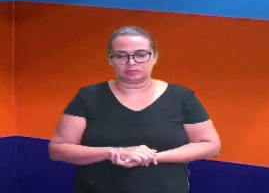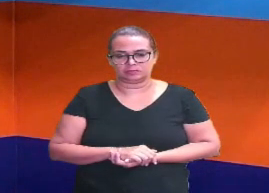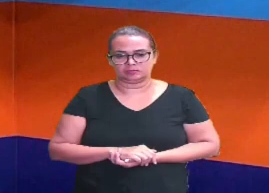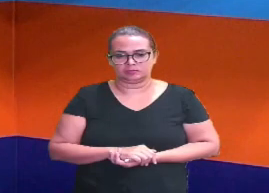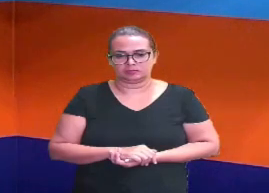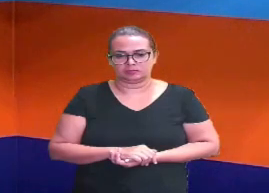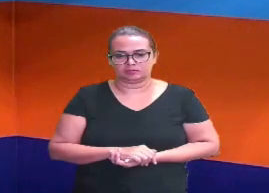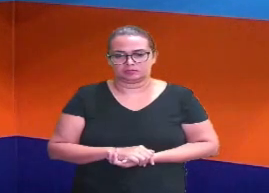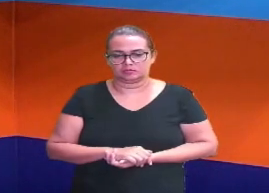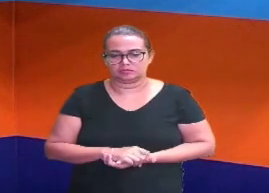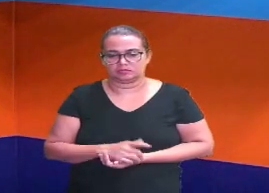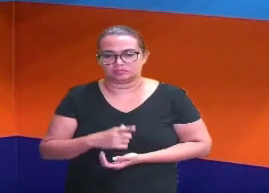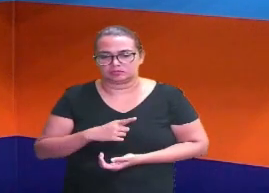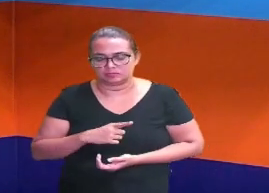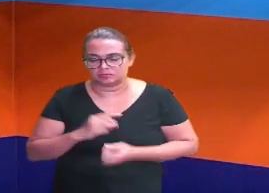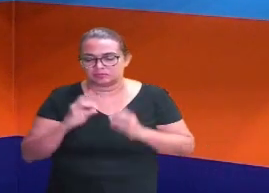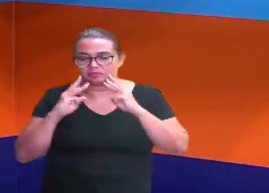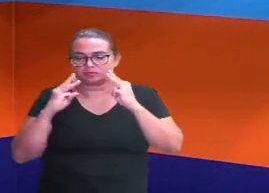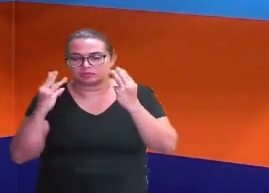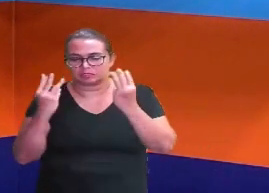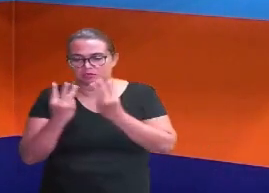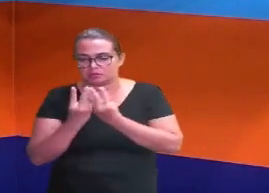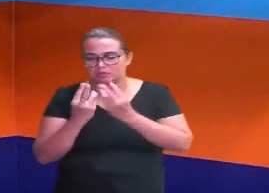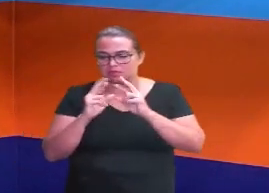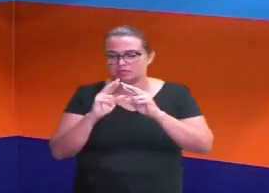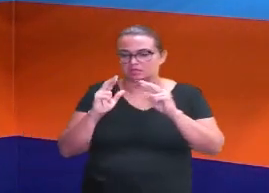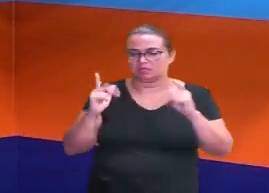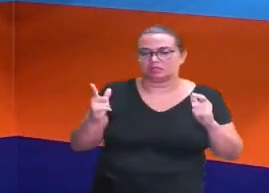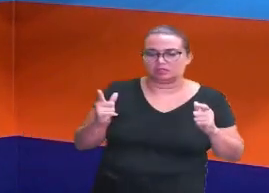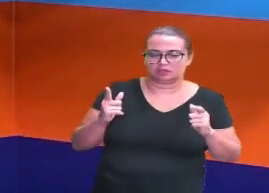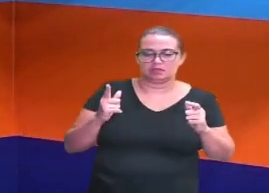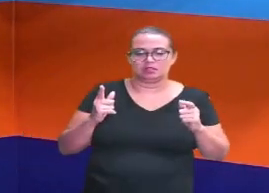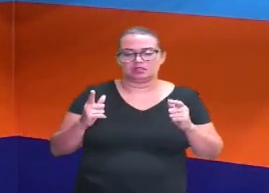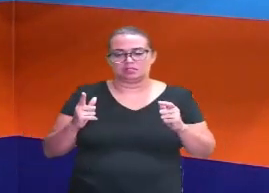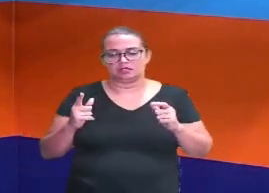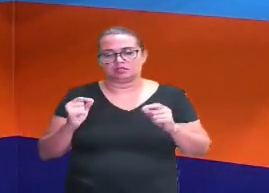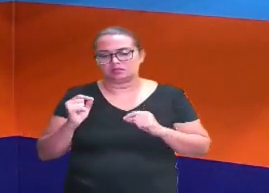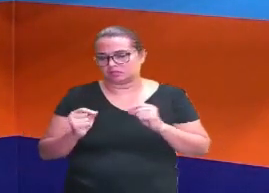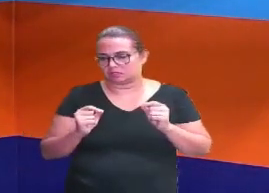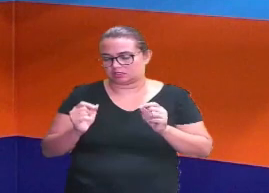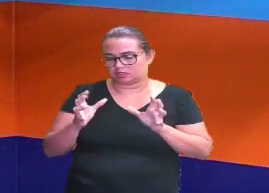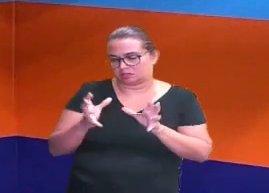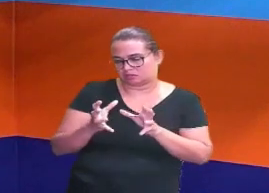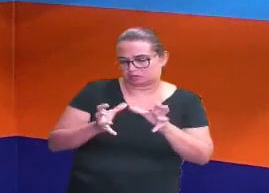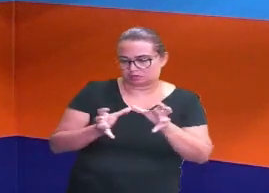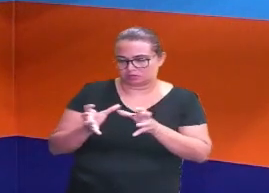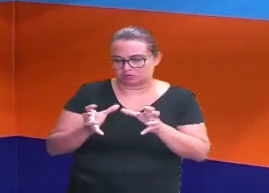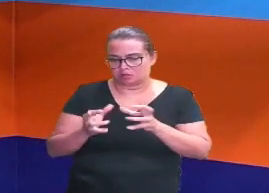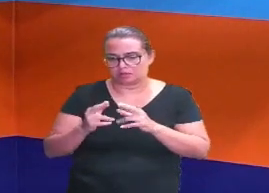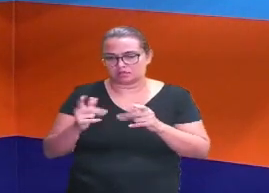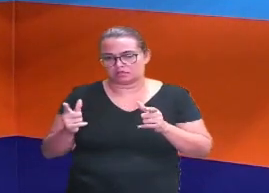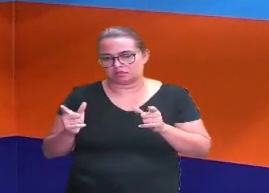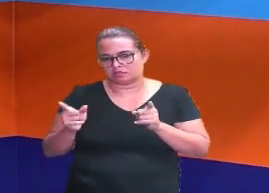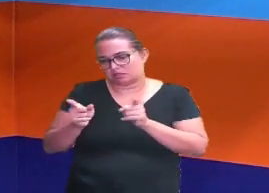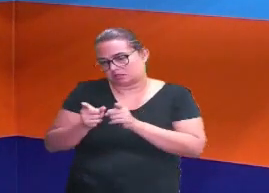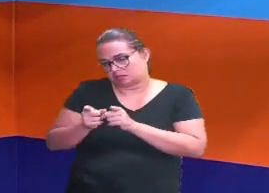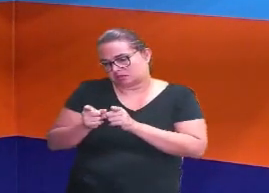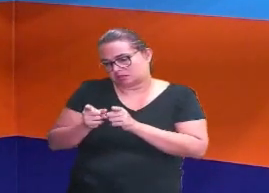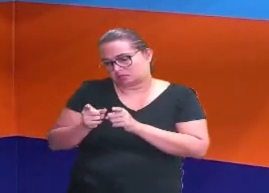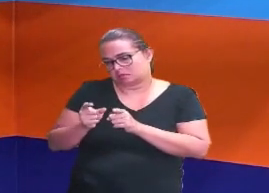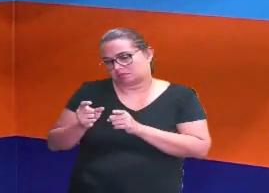tá? Com massas diferentes, dá para notar aí, formato diferente. Esse aqui tem a menor concentração